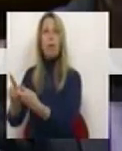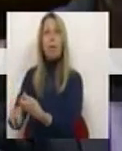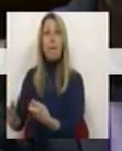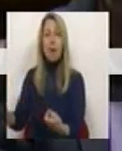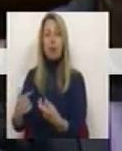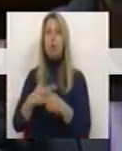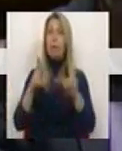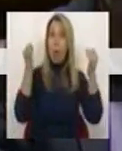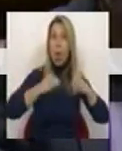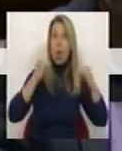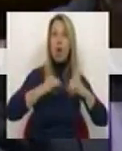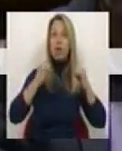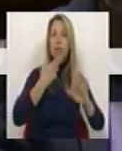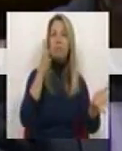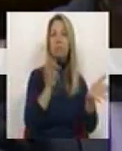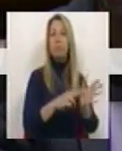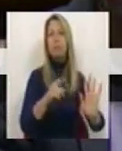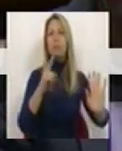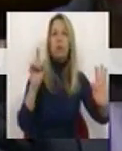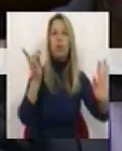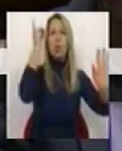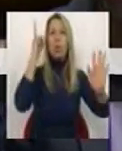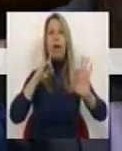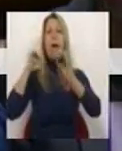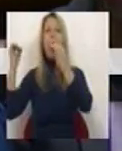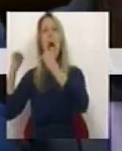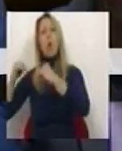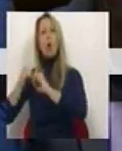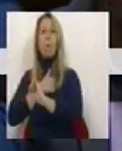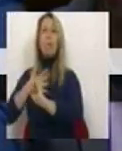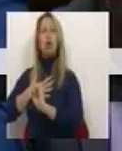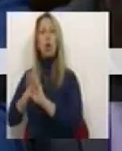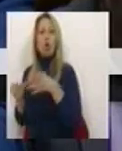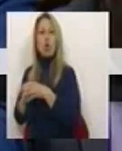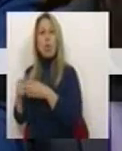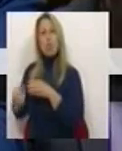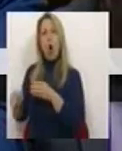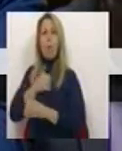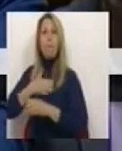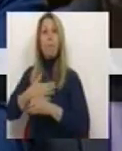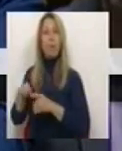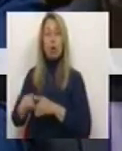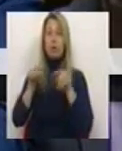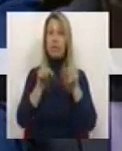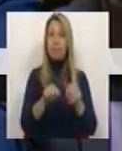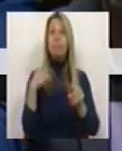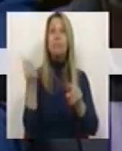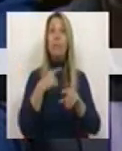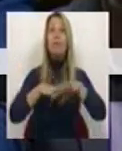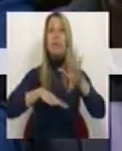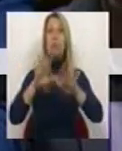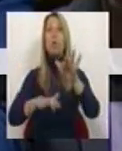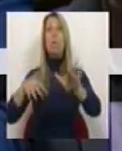consenso real, em vez de um acordo dos patrões consigo próprios. E por isso o que nós fizemos neste Parlamento foi acabar